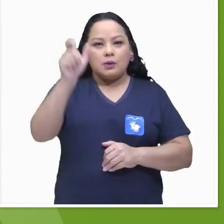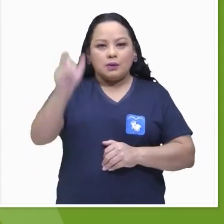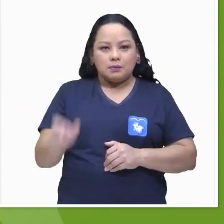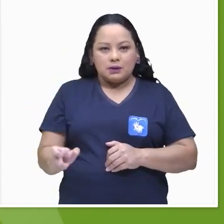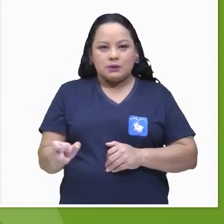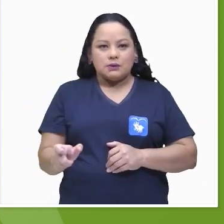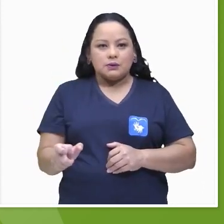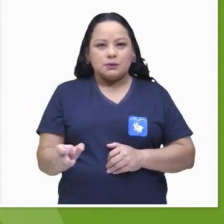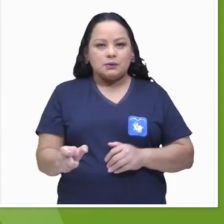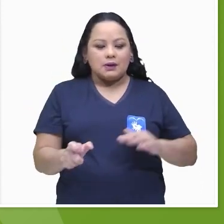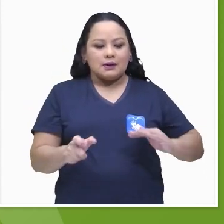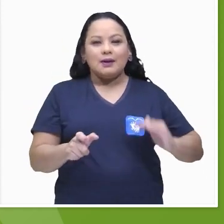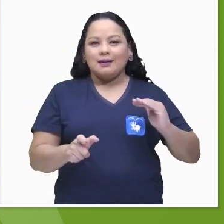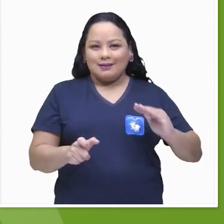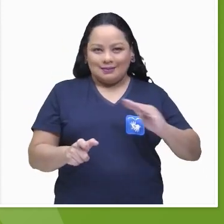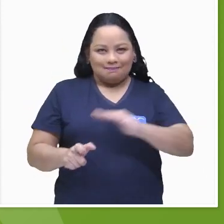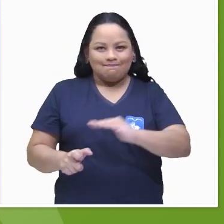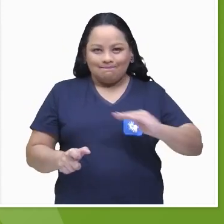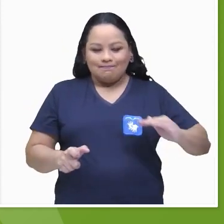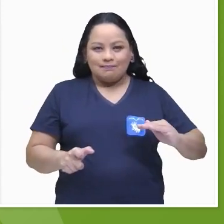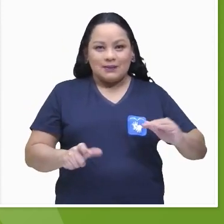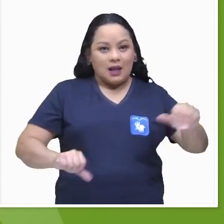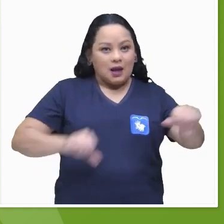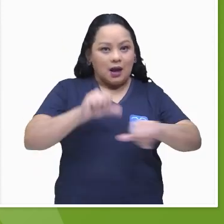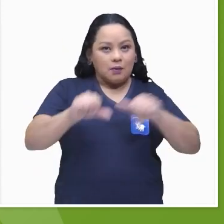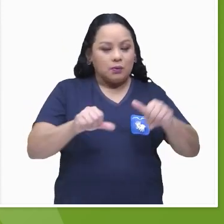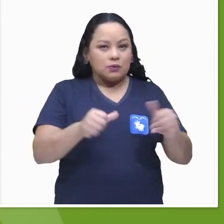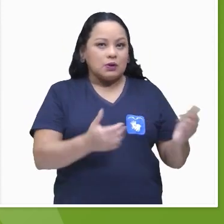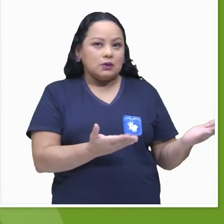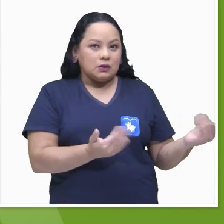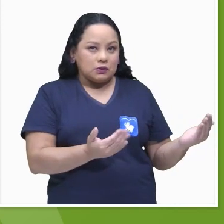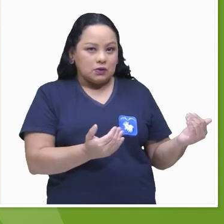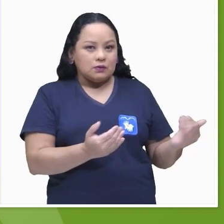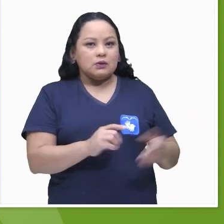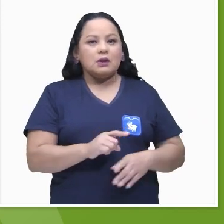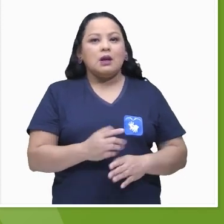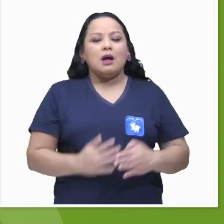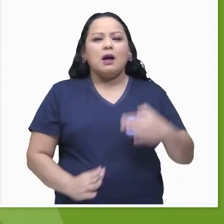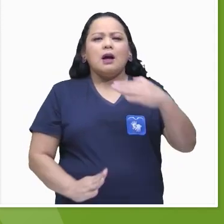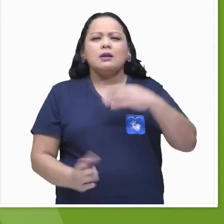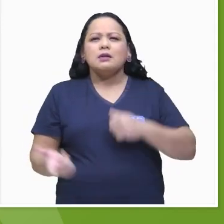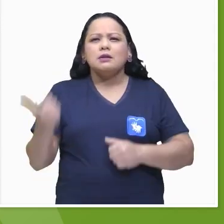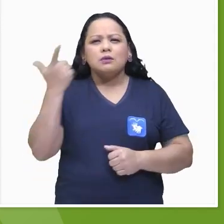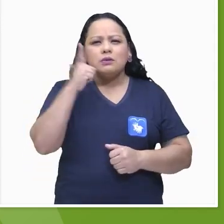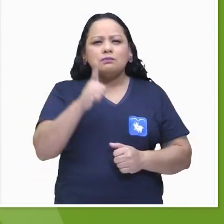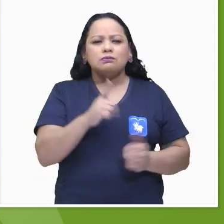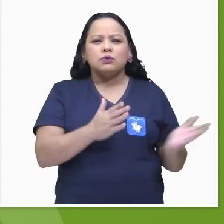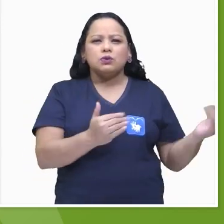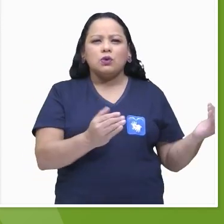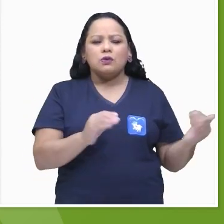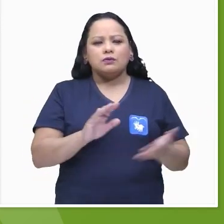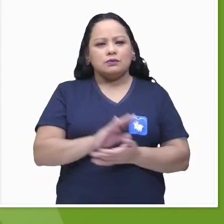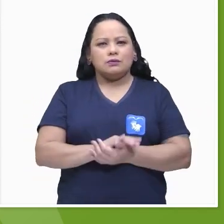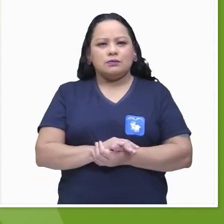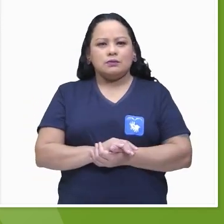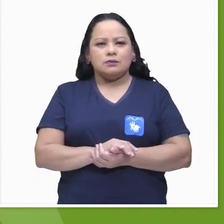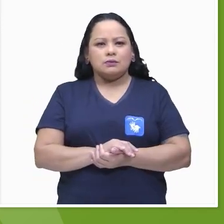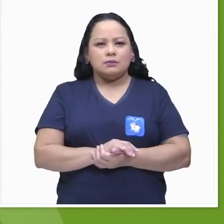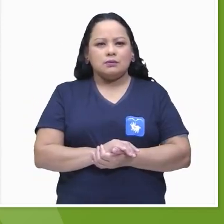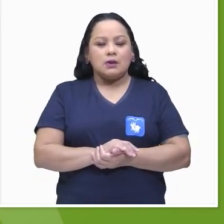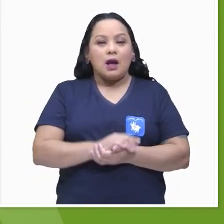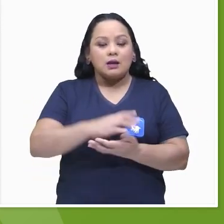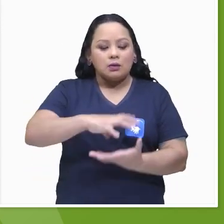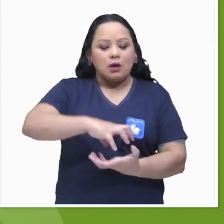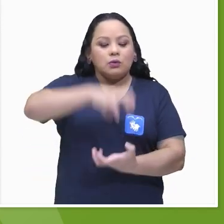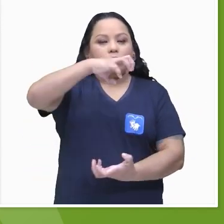passa ali de criança e aí passa pelo período da puberdade e chega à adolescência para depois seguir para uma vida adulta,